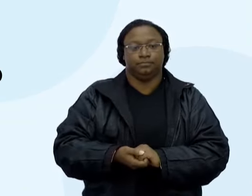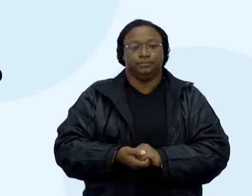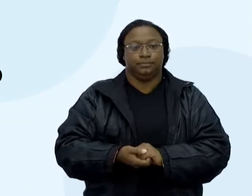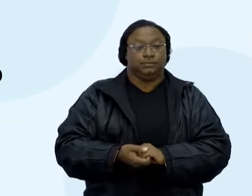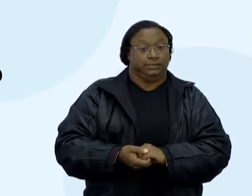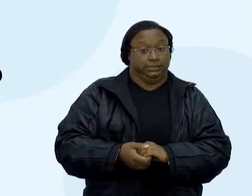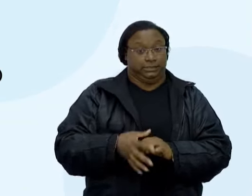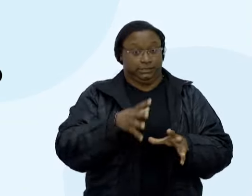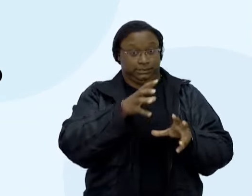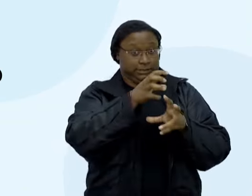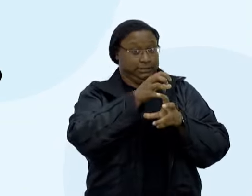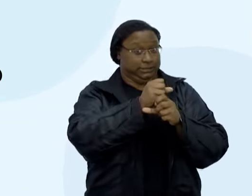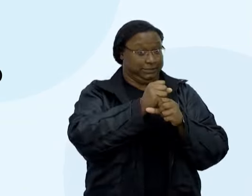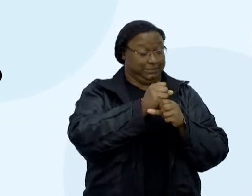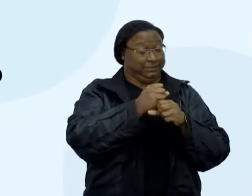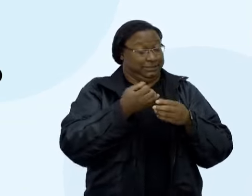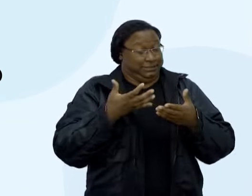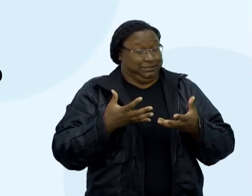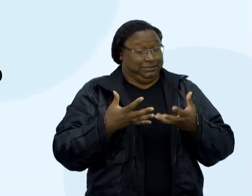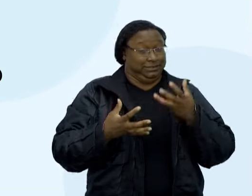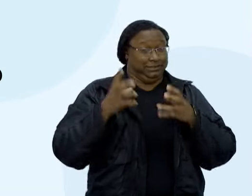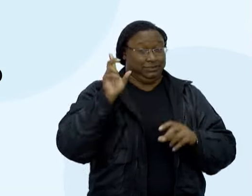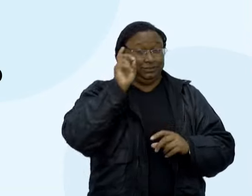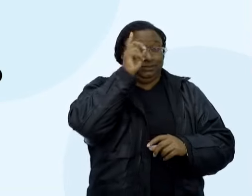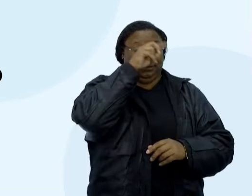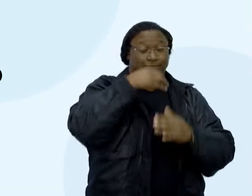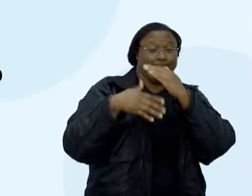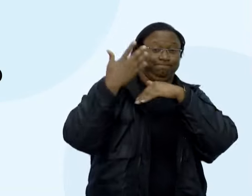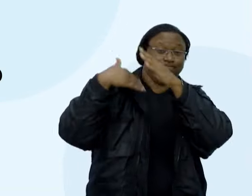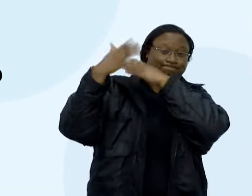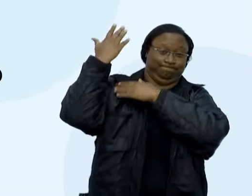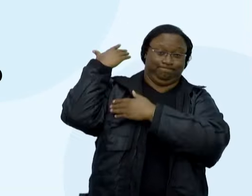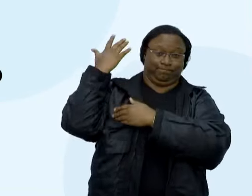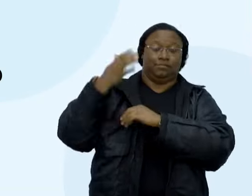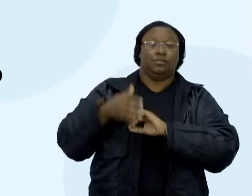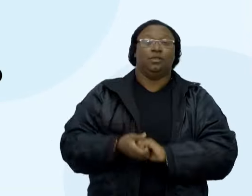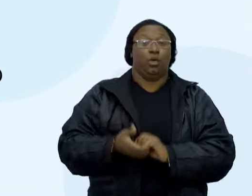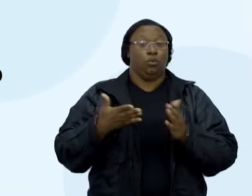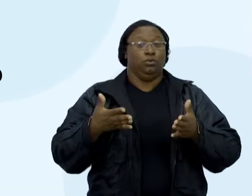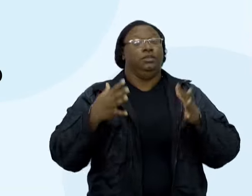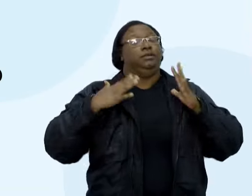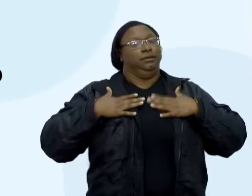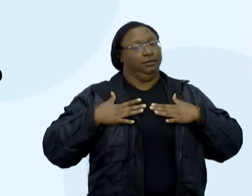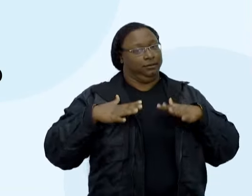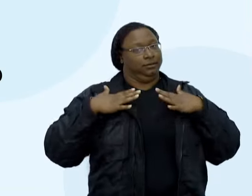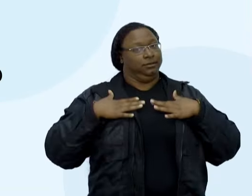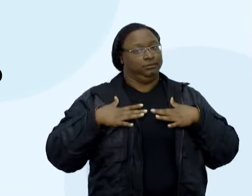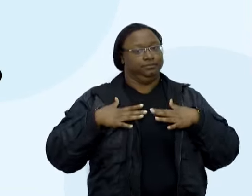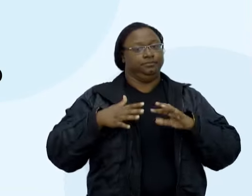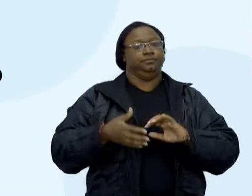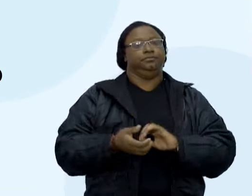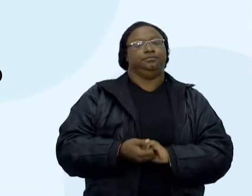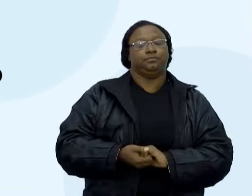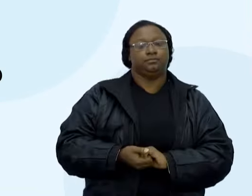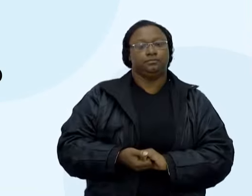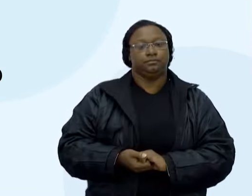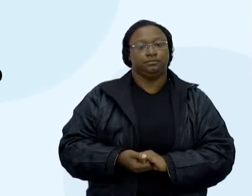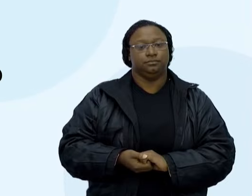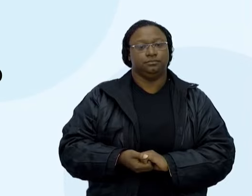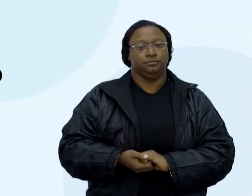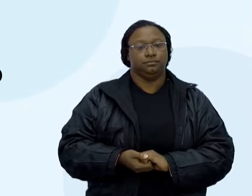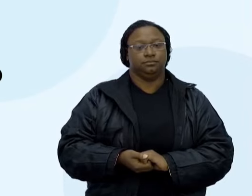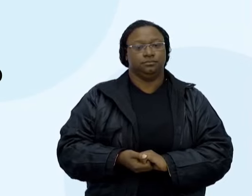na aula passada, a gente está pegando leve hoje. A gente vai fazer o seguinte, ó. A gente vai considerar,